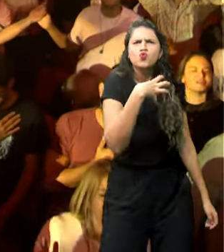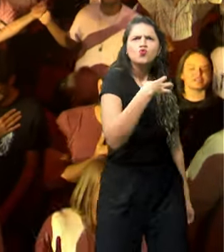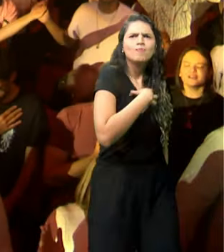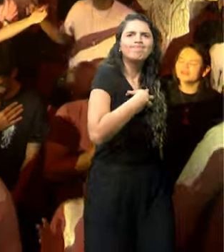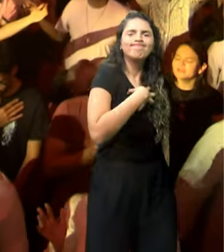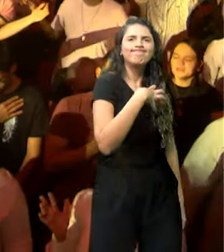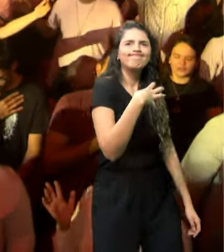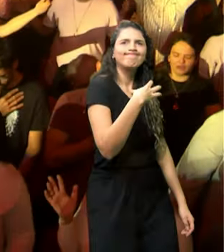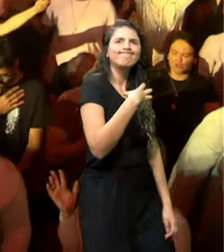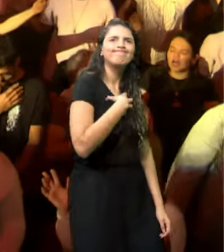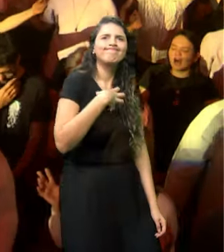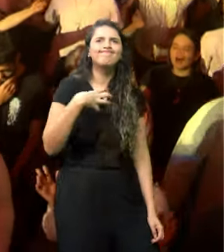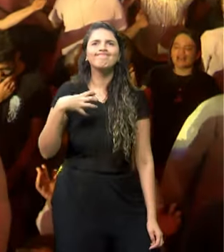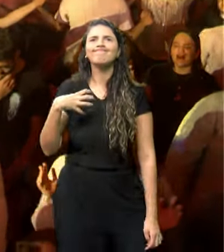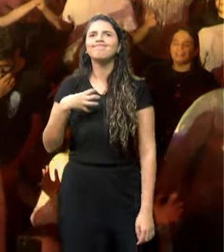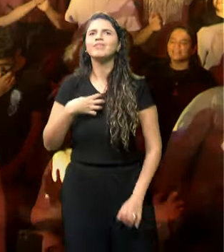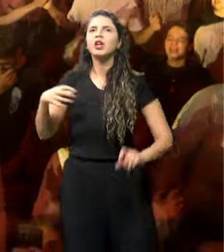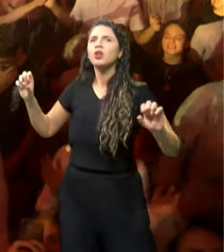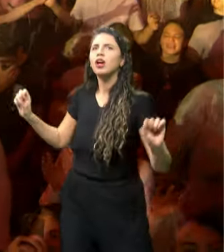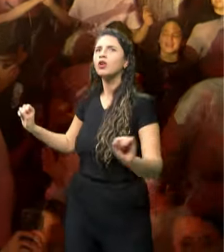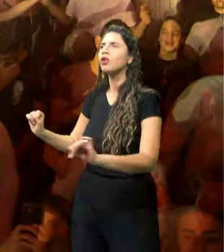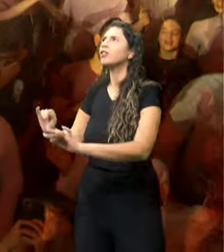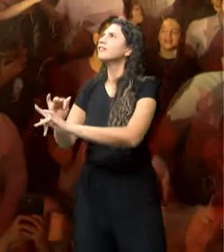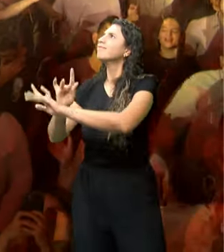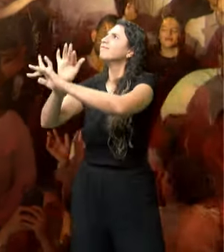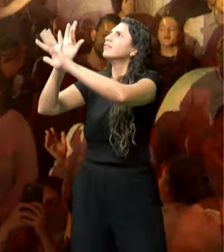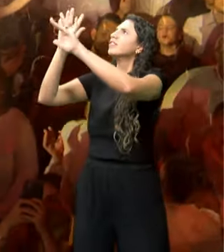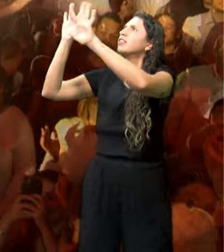Sentimos tua glória nesse